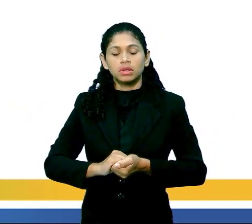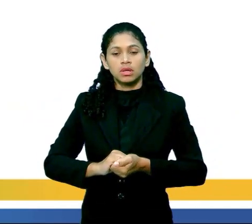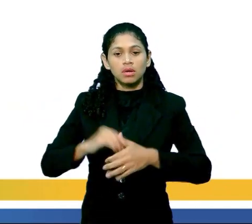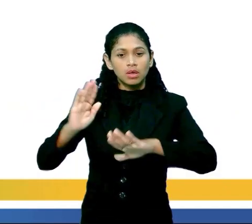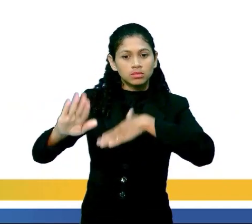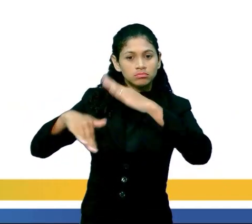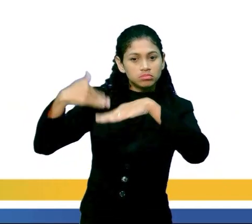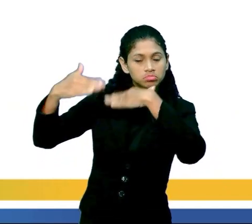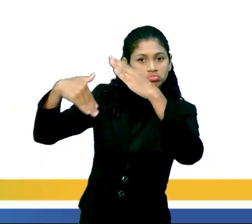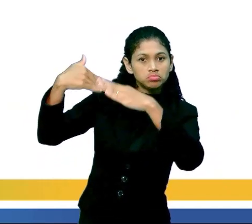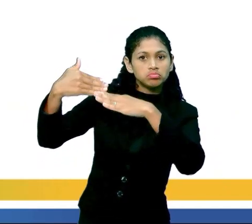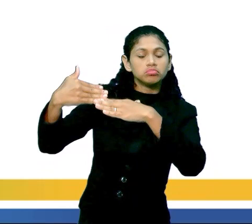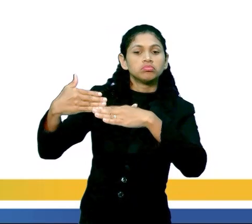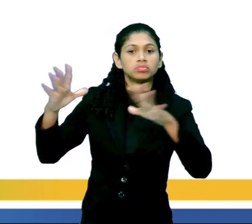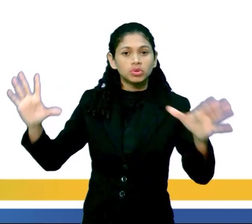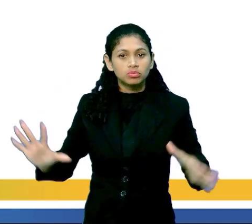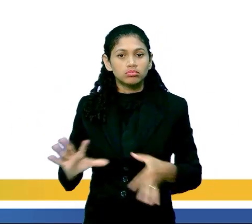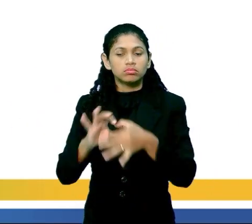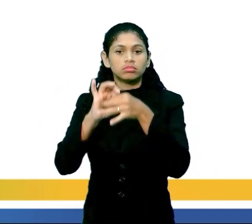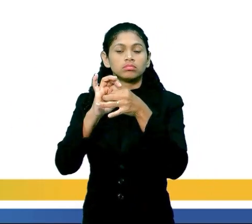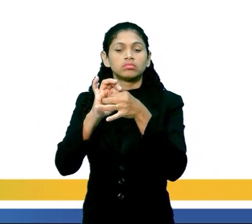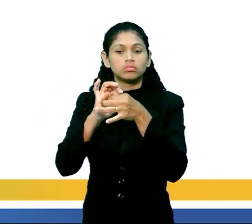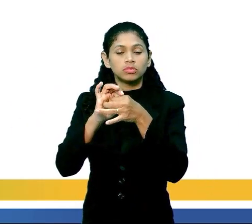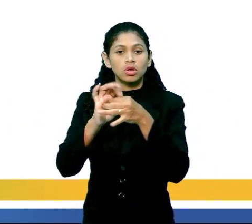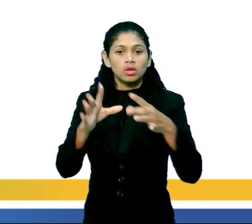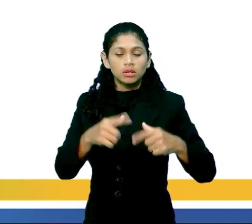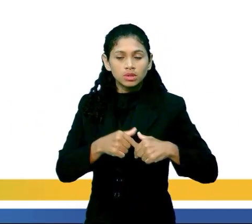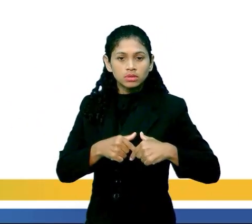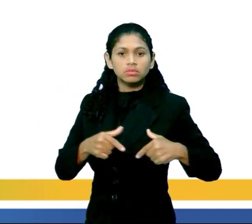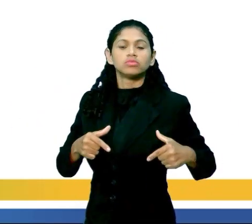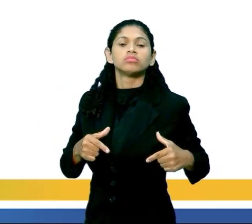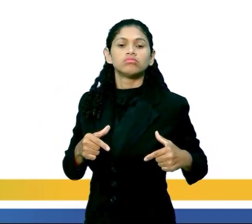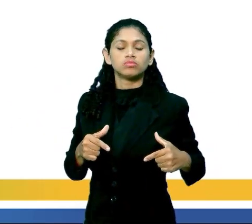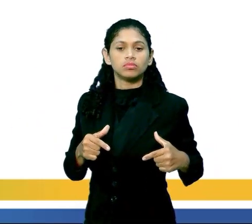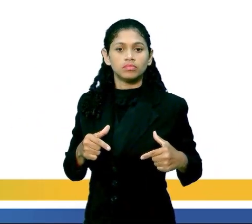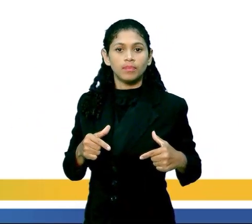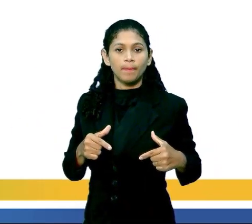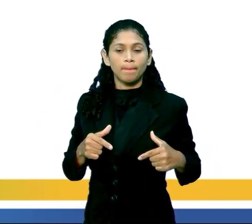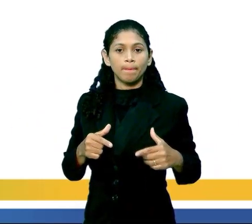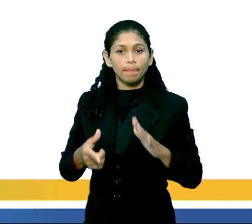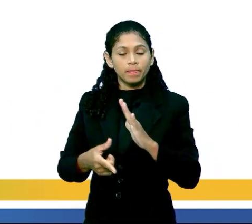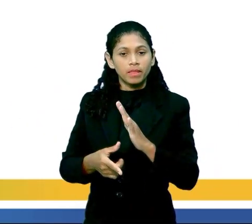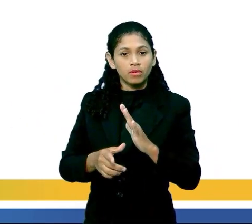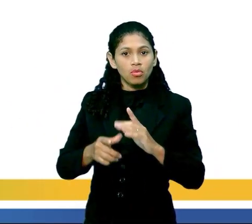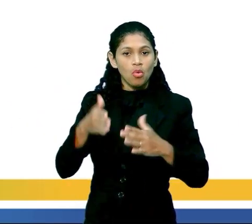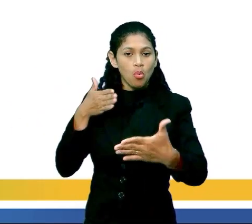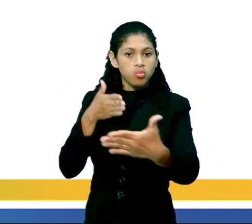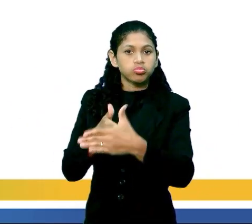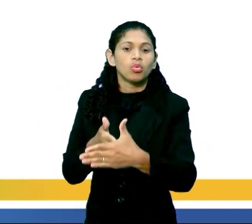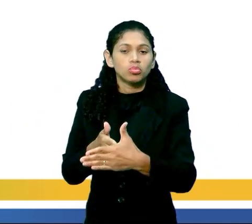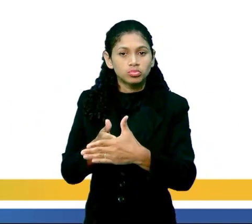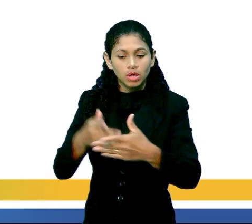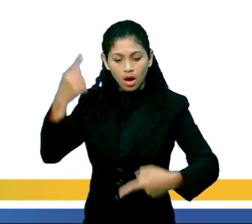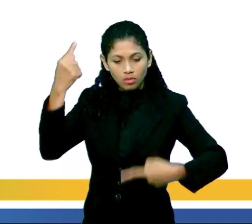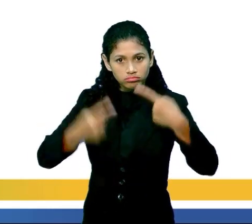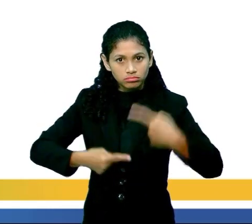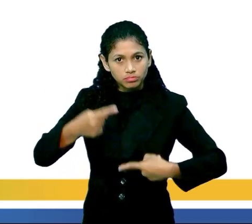desenvolvendo-se laços de solidariedade que se contrapõem à lógica racional